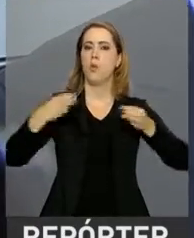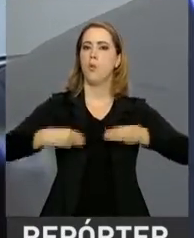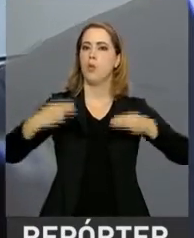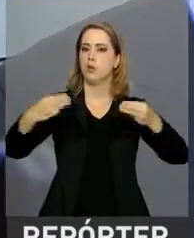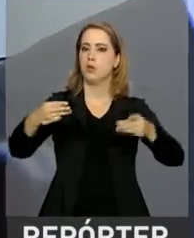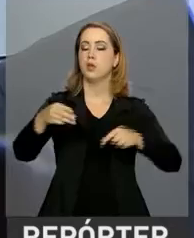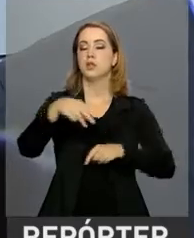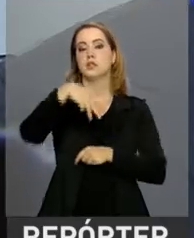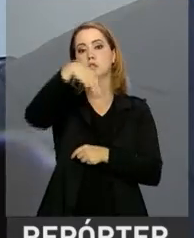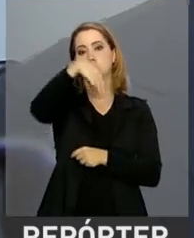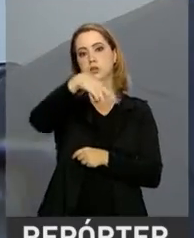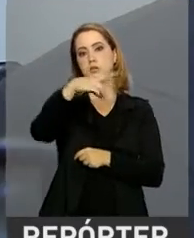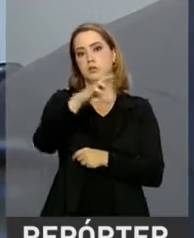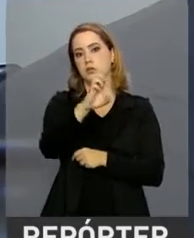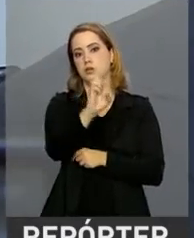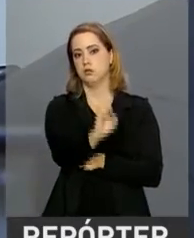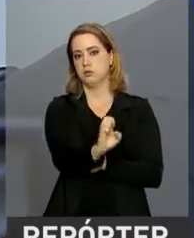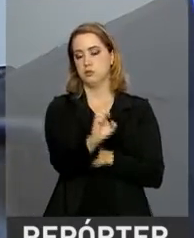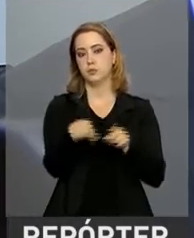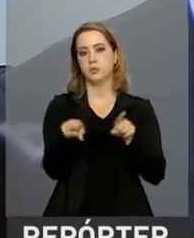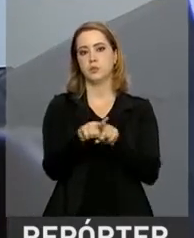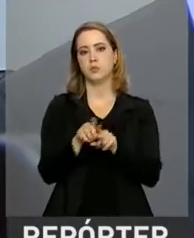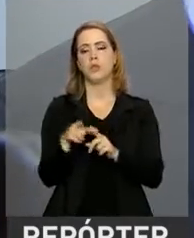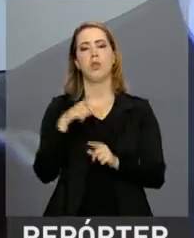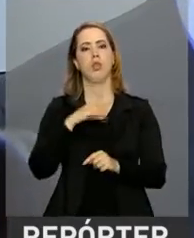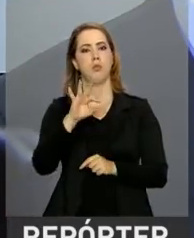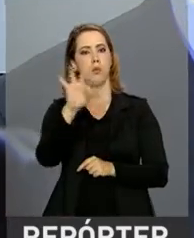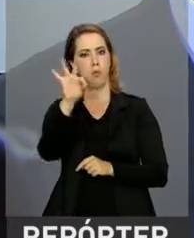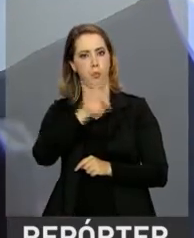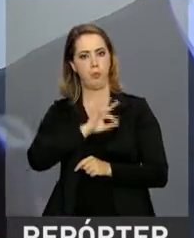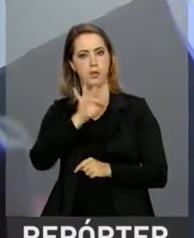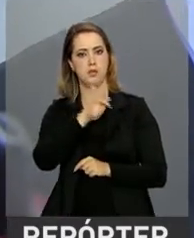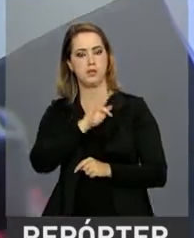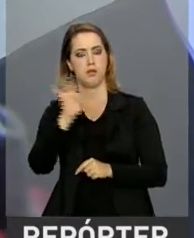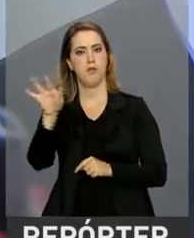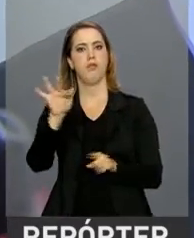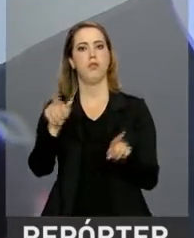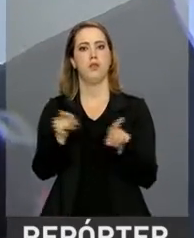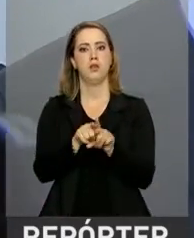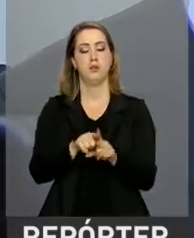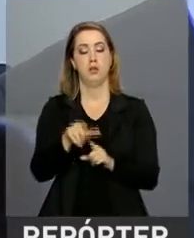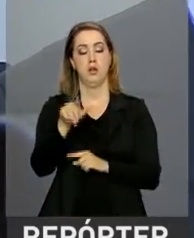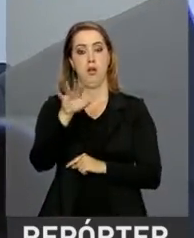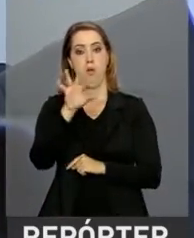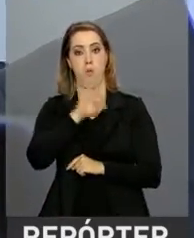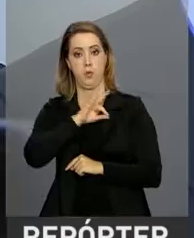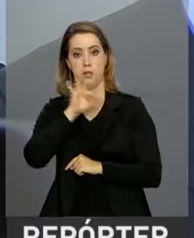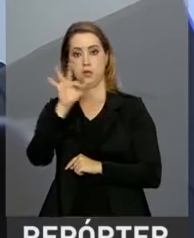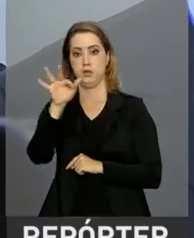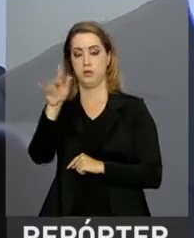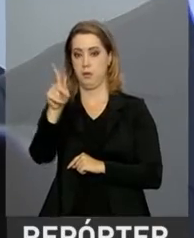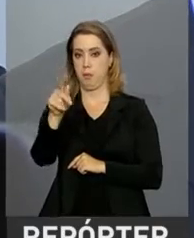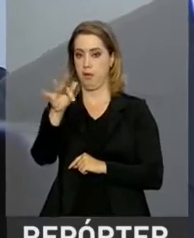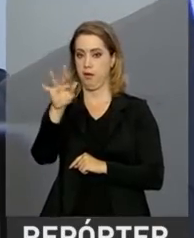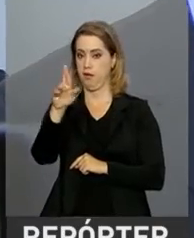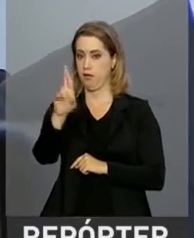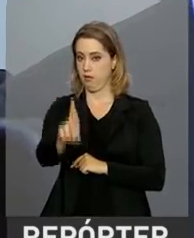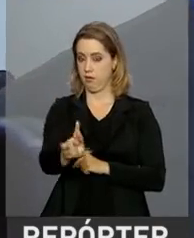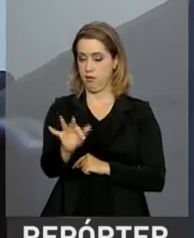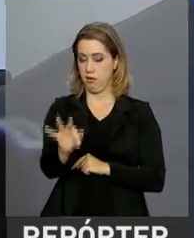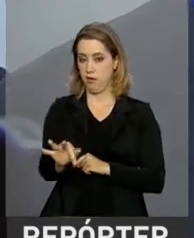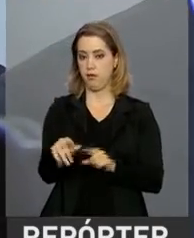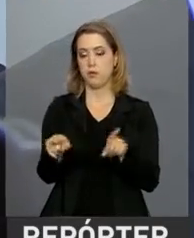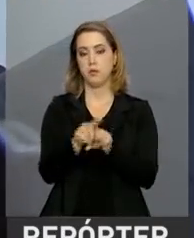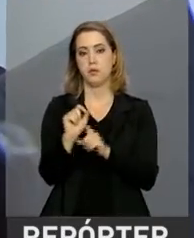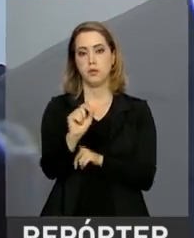exteriores por parte do ministério da justiça federal rodoviária federal nosso departamento de migrações também o ministério